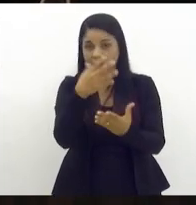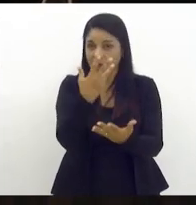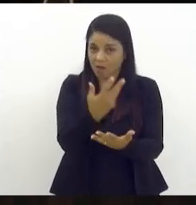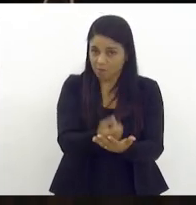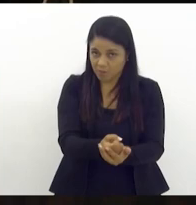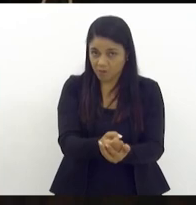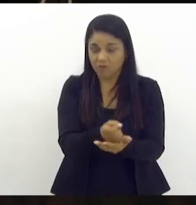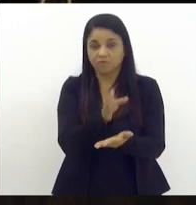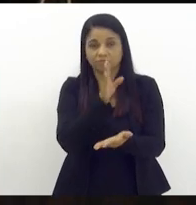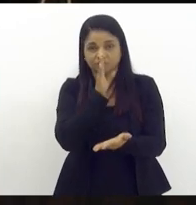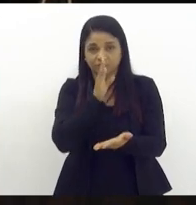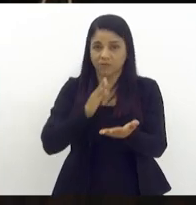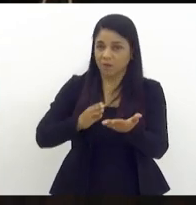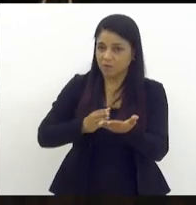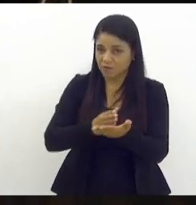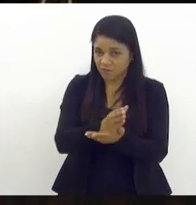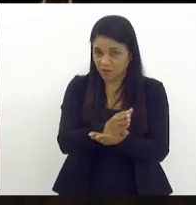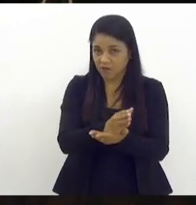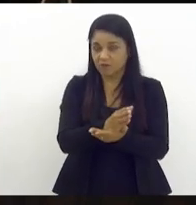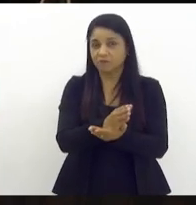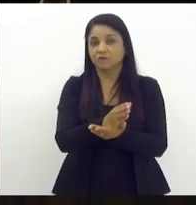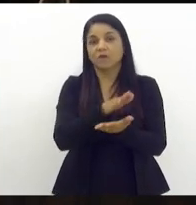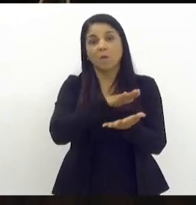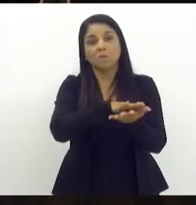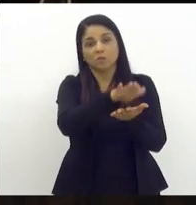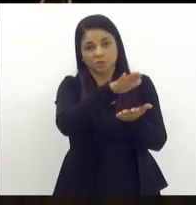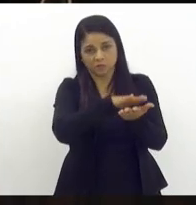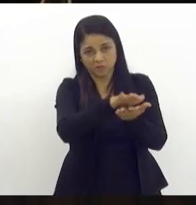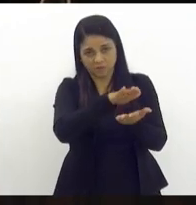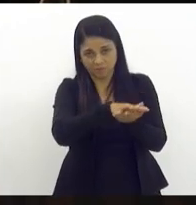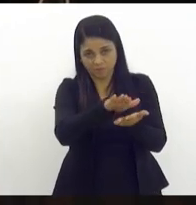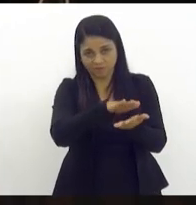permaneçam como estão. Aprovado, vai a publicação.